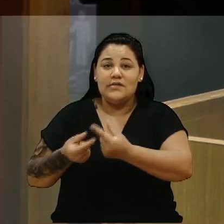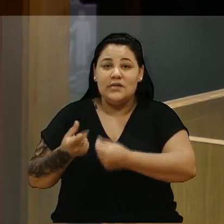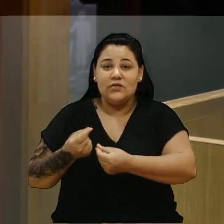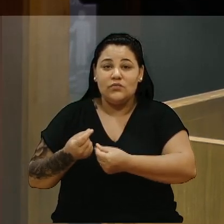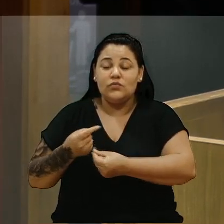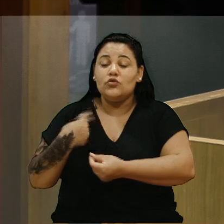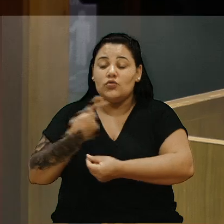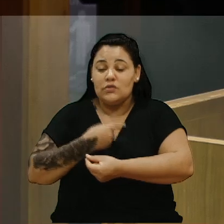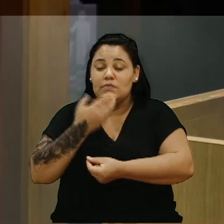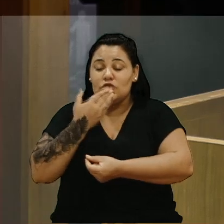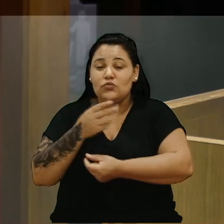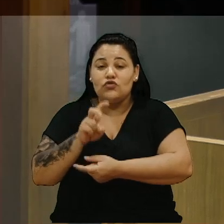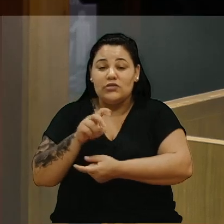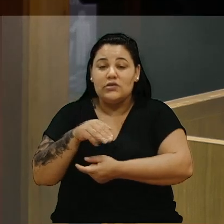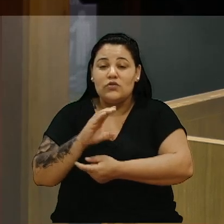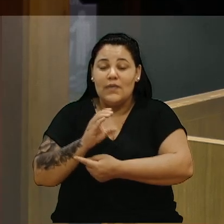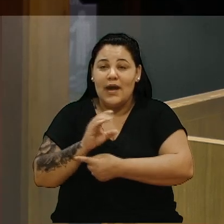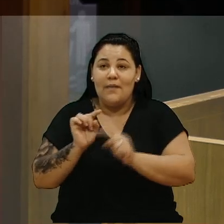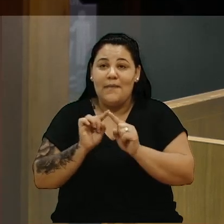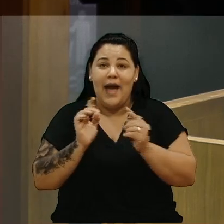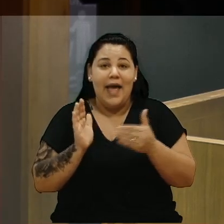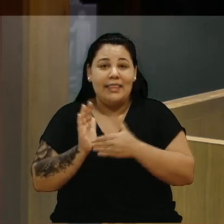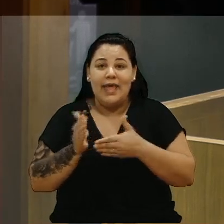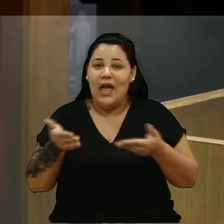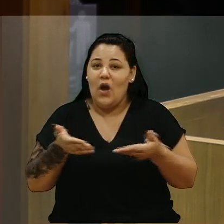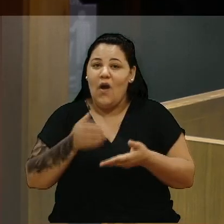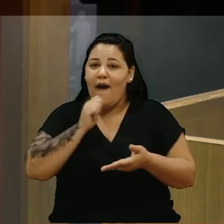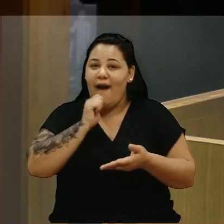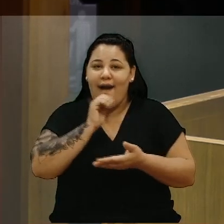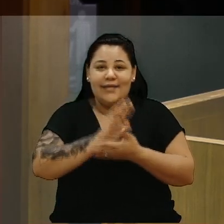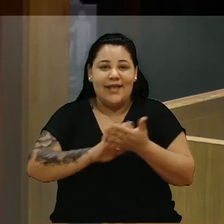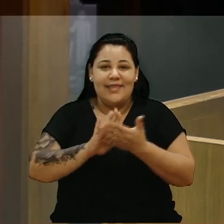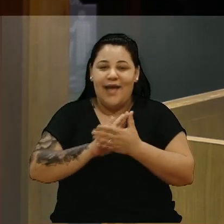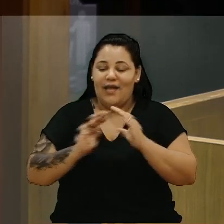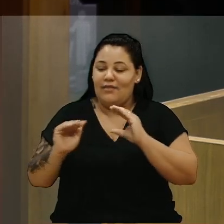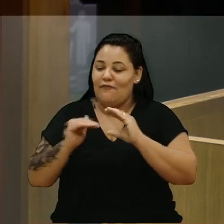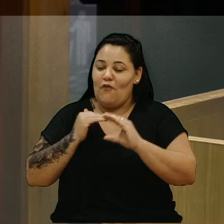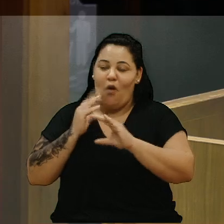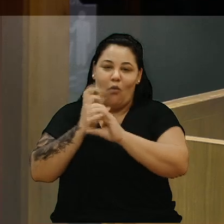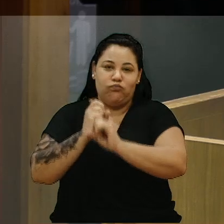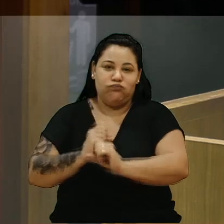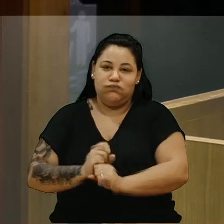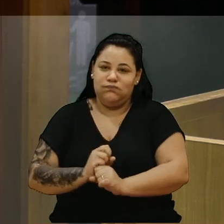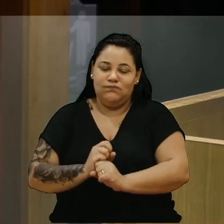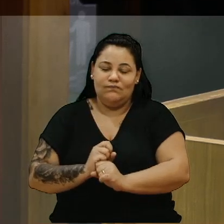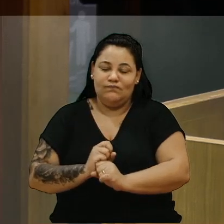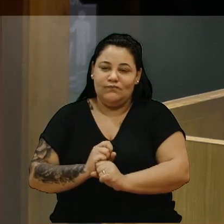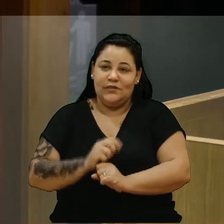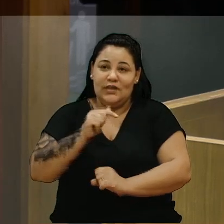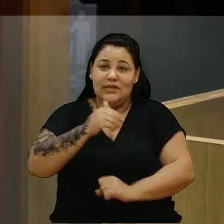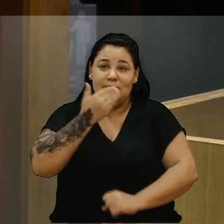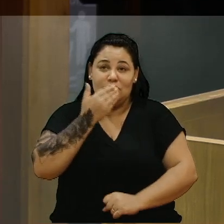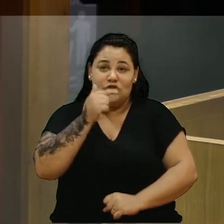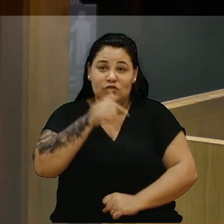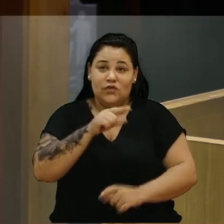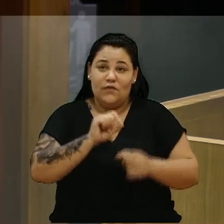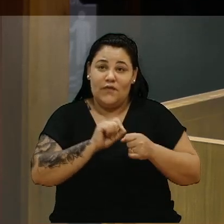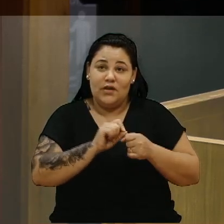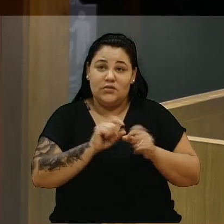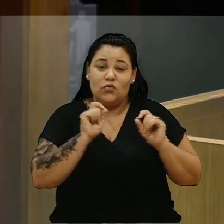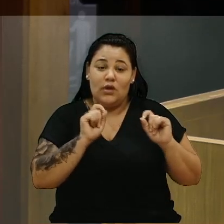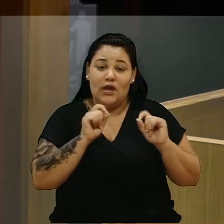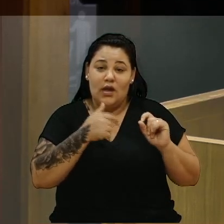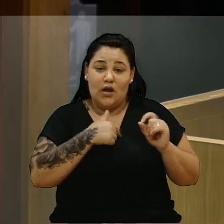março. No entanto, até o presente momento, nada. Tal solicitação visa o quê? Eu quero fazer uma